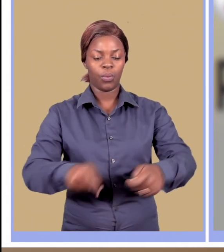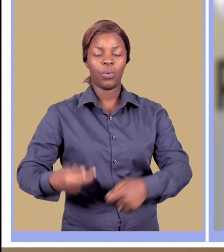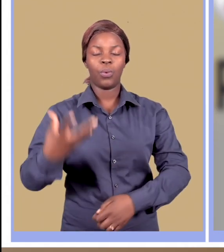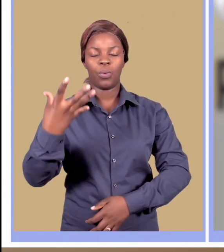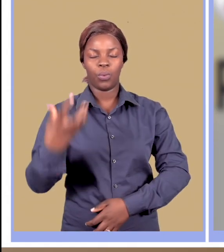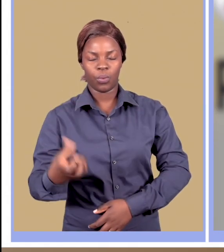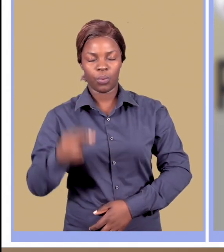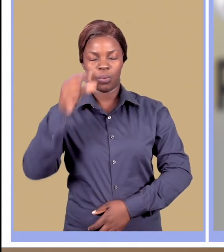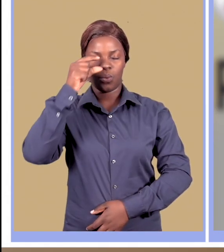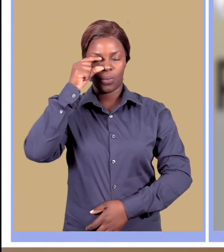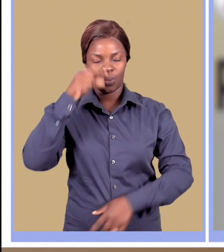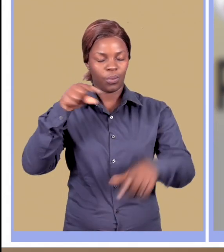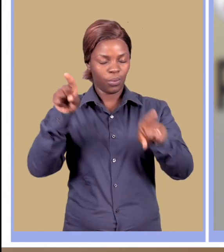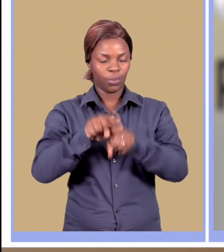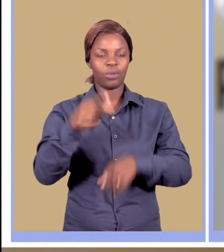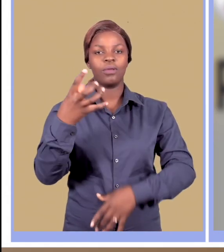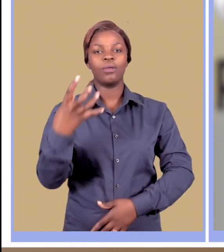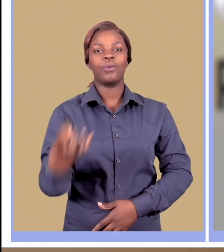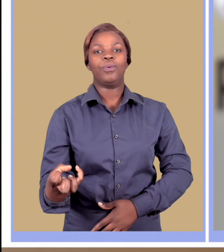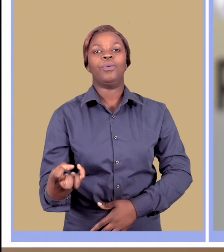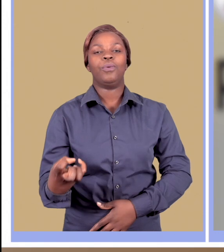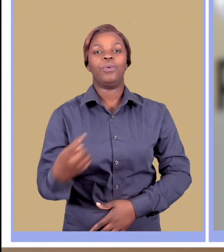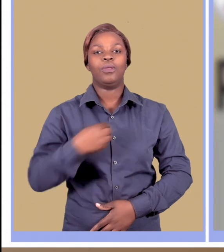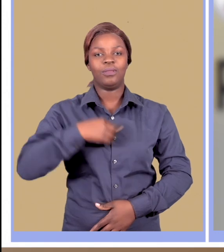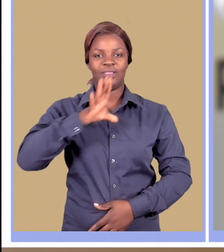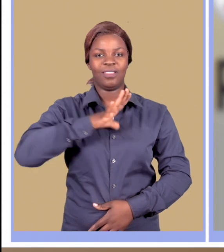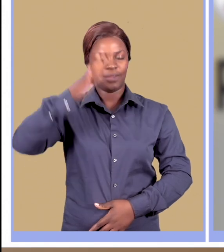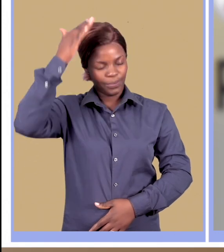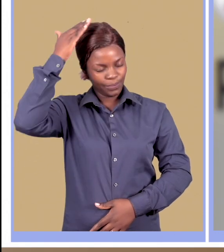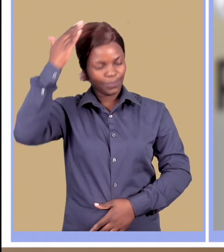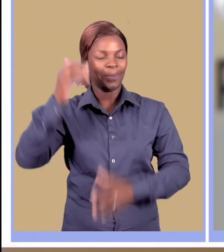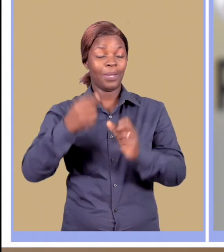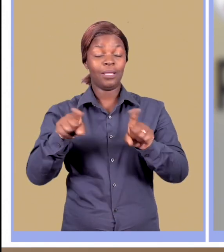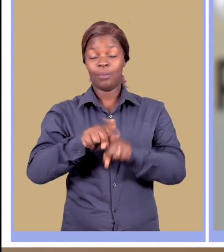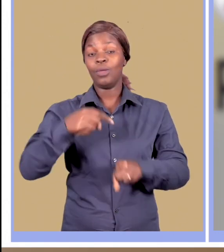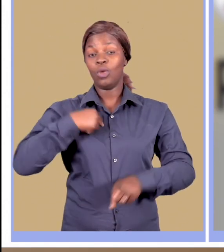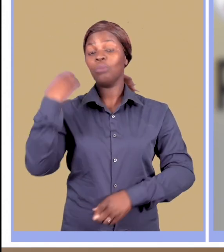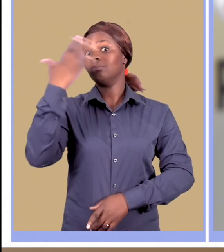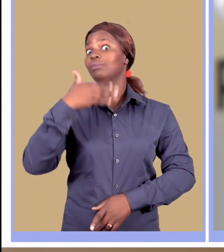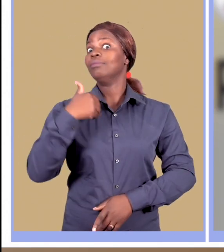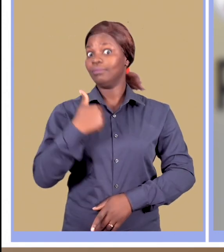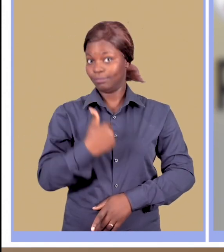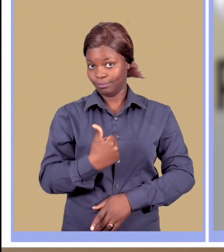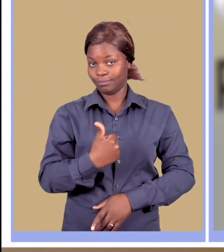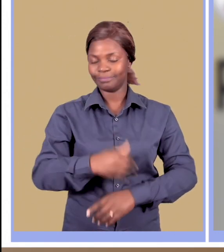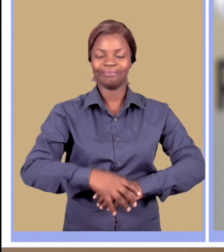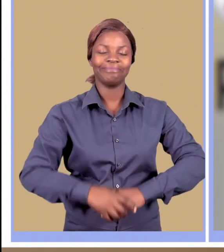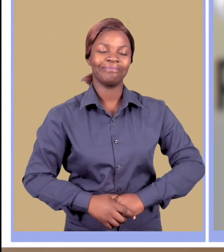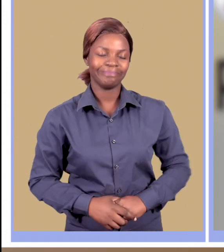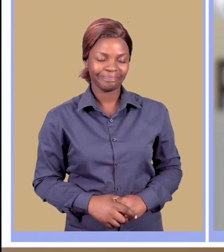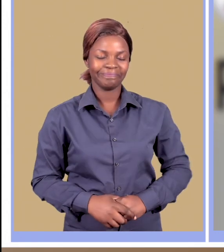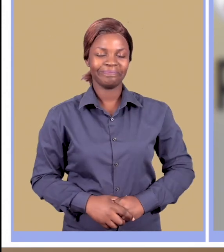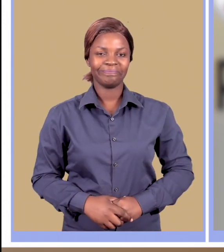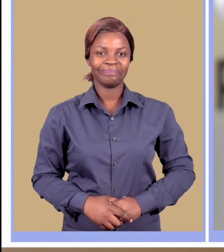sapatos pretos, óculos pretos, tenho careca e também sou bonito.